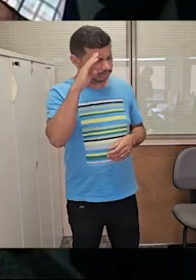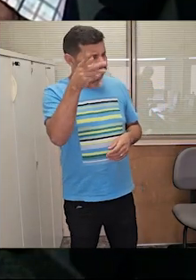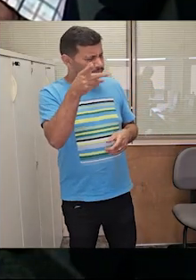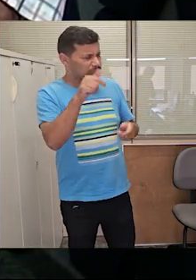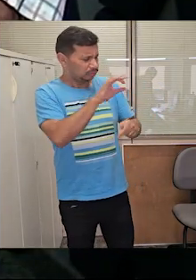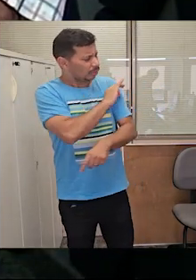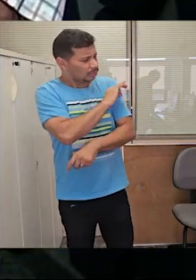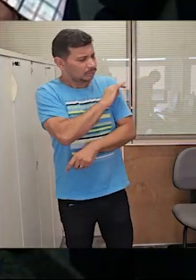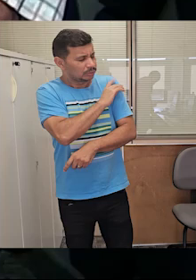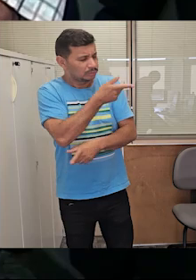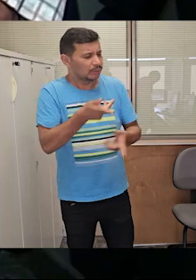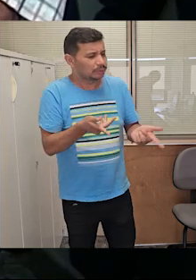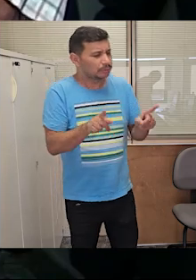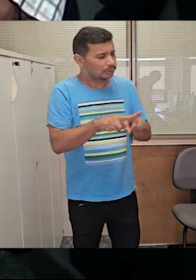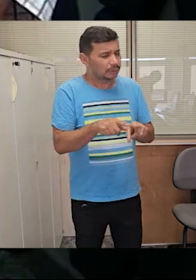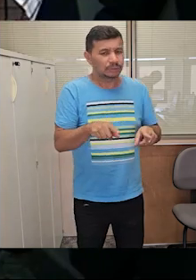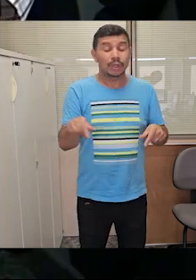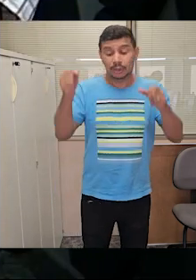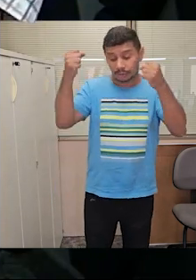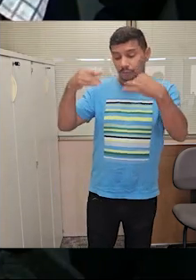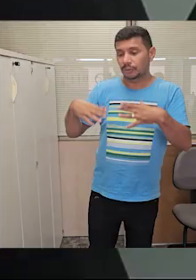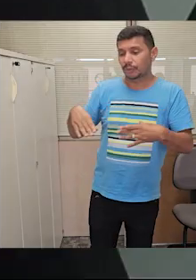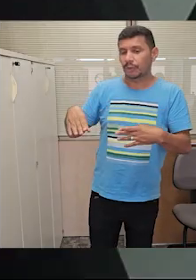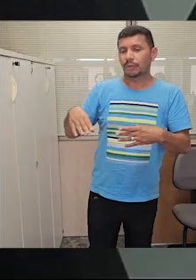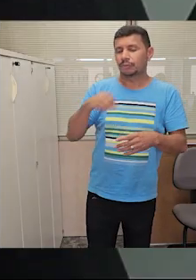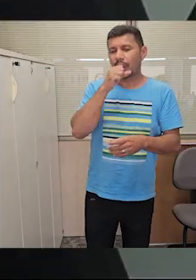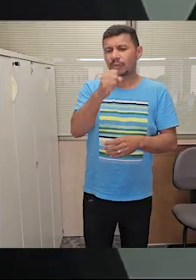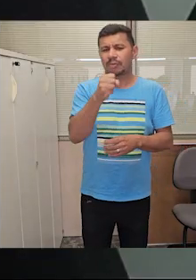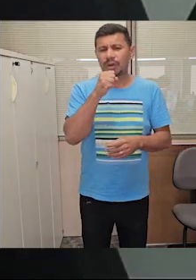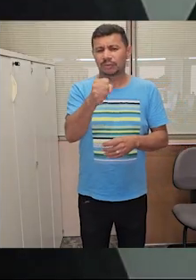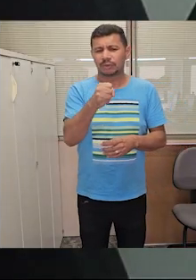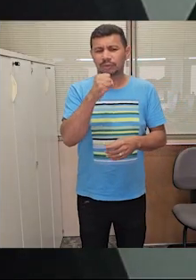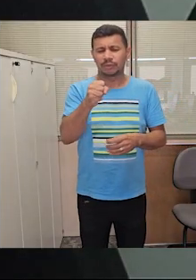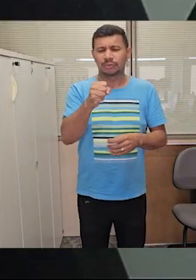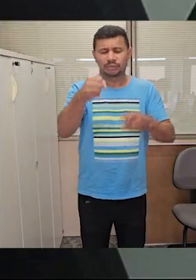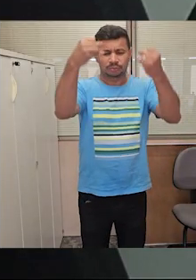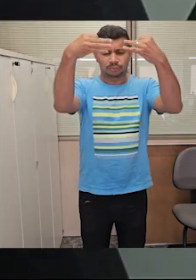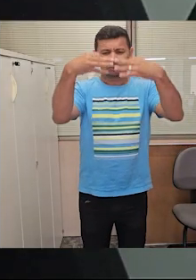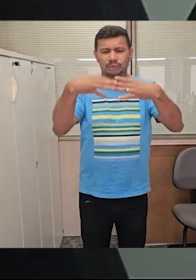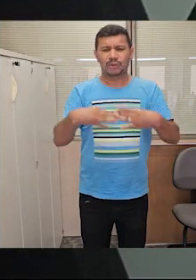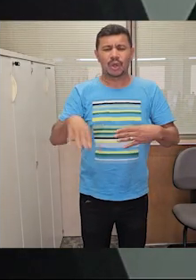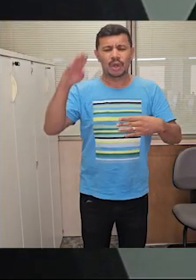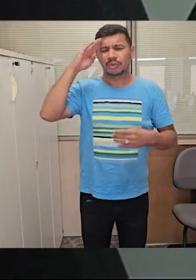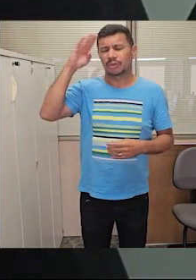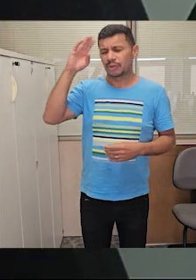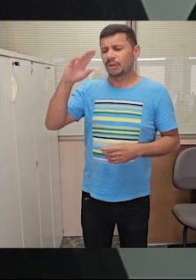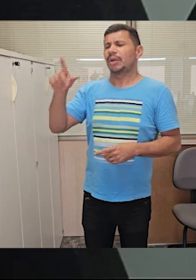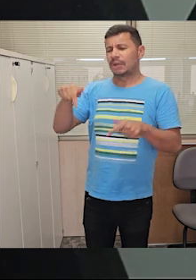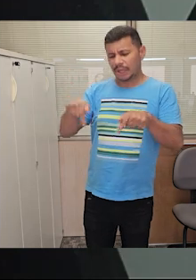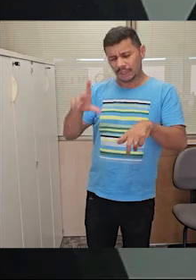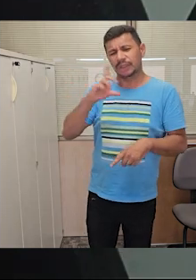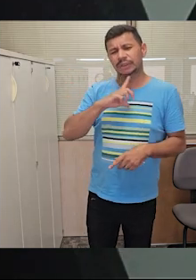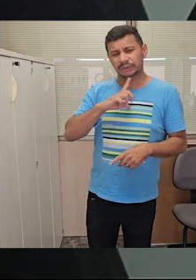Força Pública mesmo. Da Força Pública mesmo. Soldados, olha, aqui, com certeza, tem muitos parentes